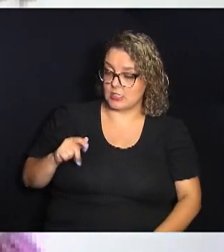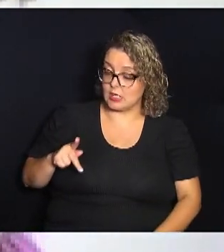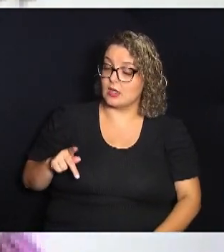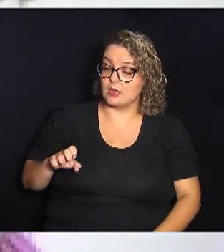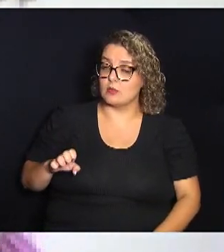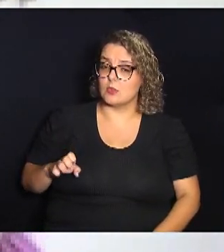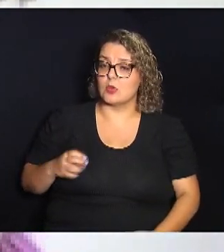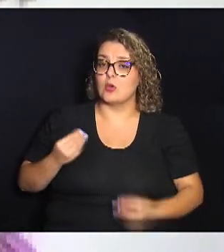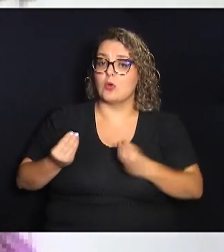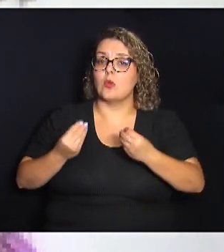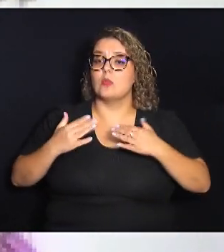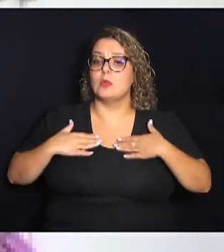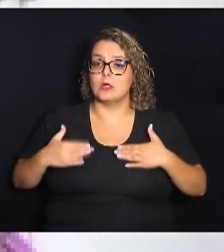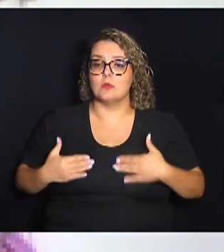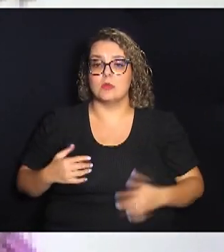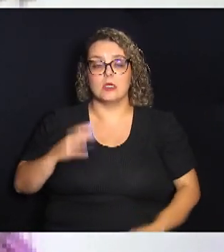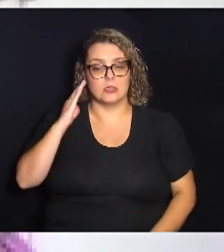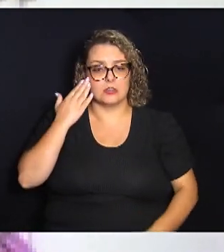dela naquele momento.